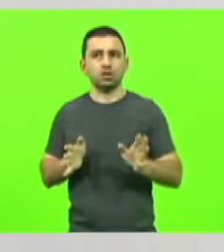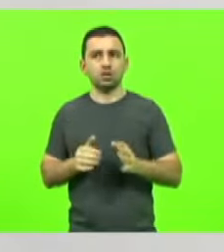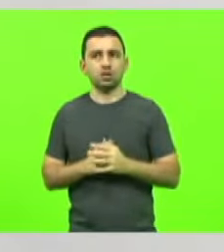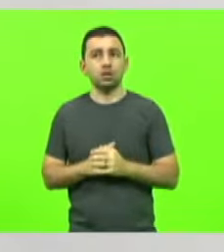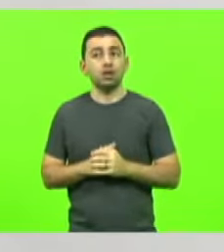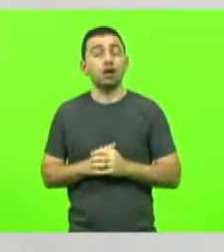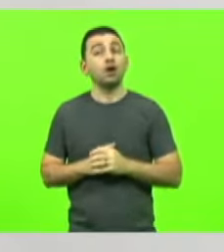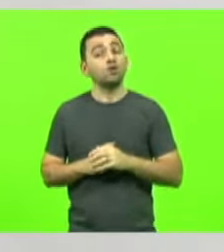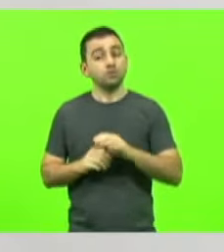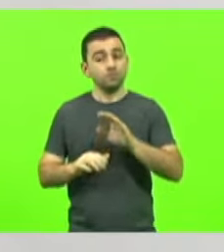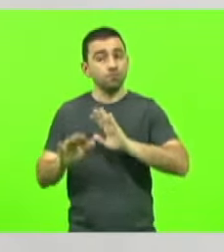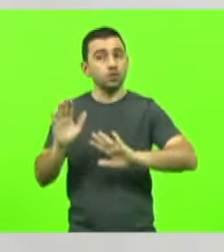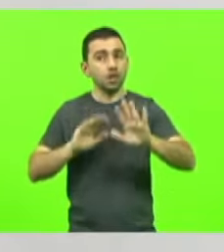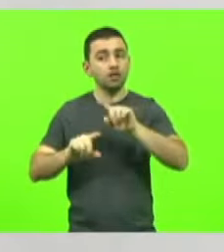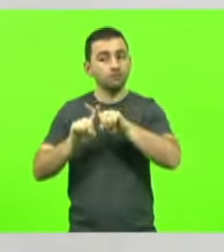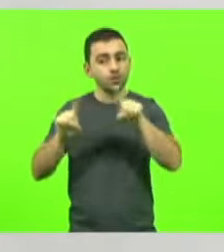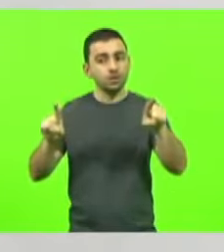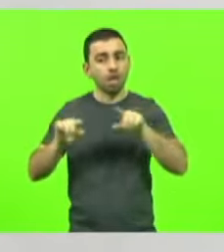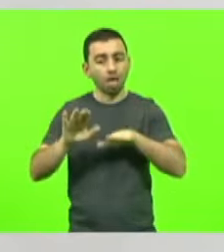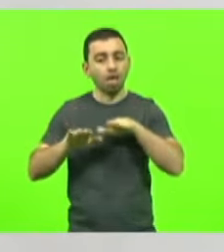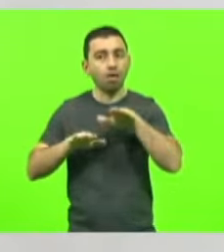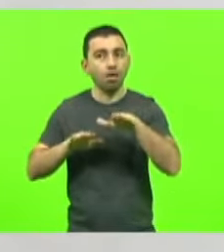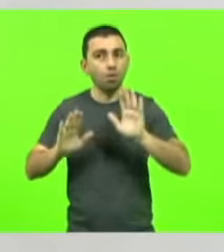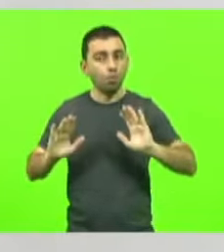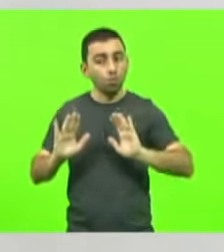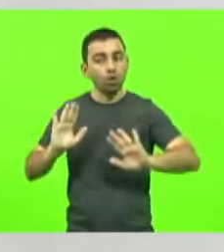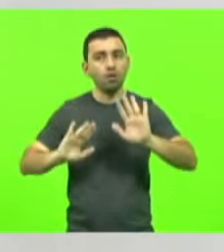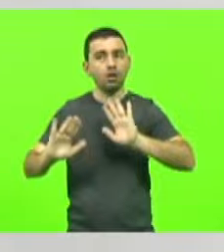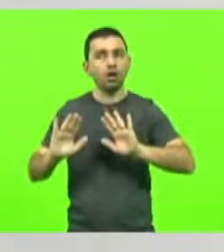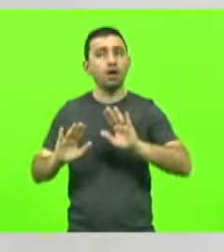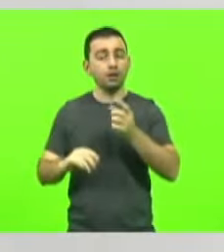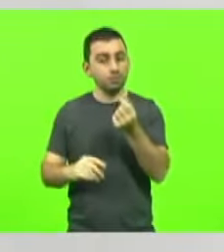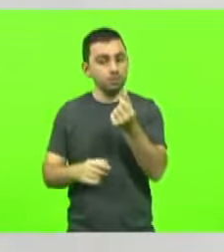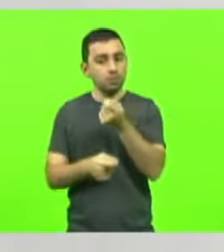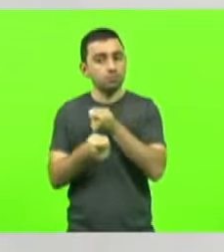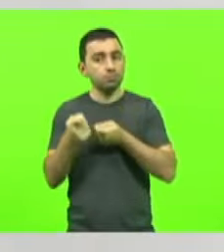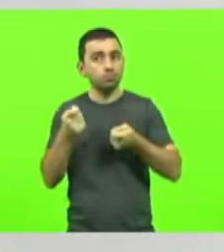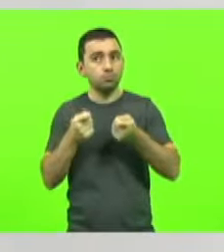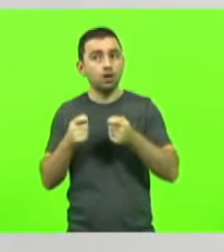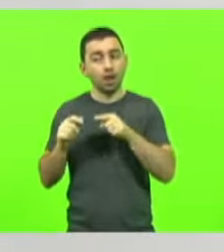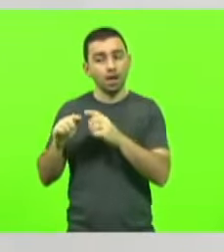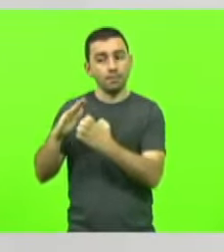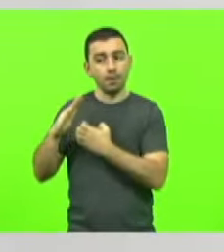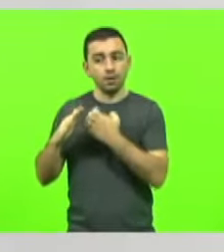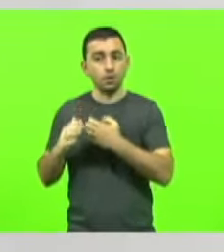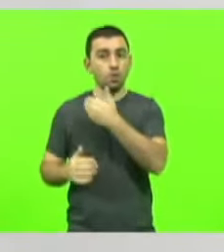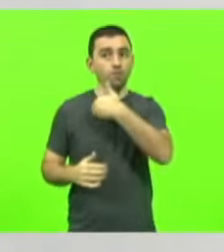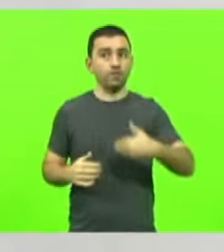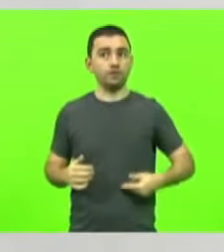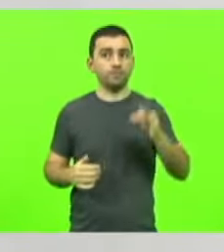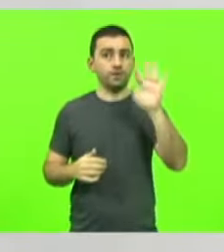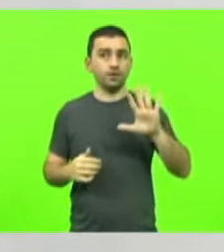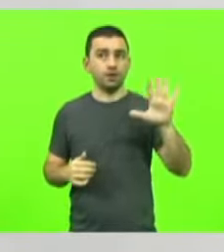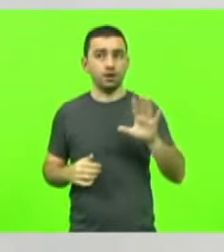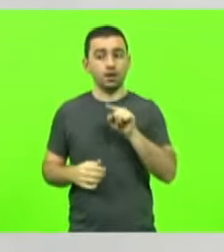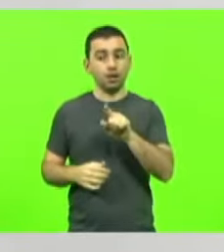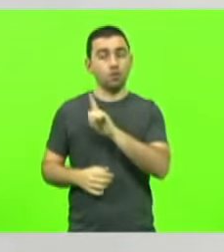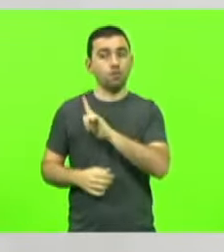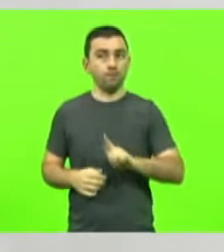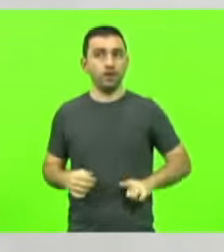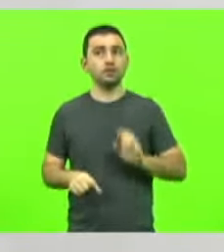Cuidado, pezinho onde pisa, já passou da fase política. Agora é uma transação financeira entre empreiteira, entre governo federal e governo